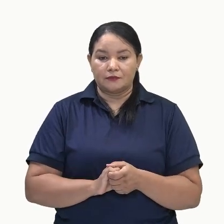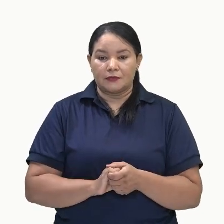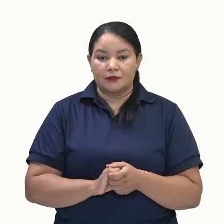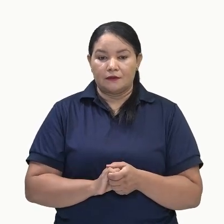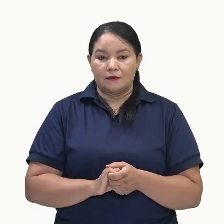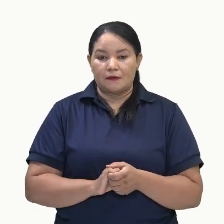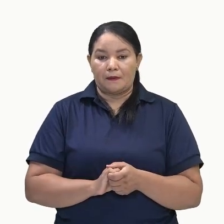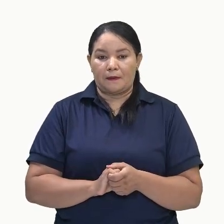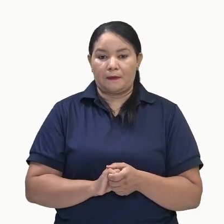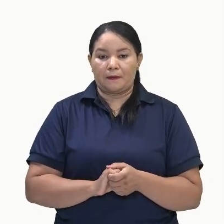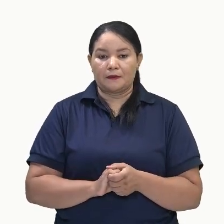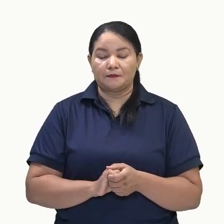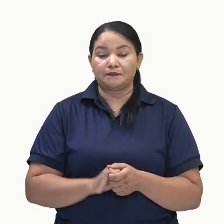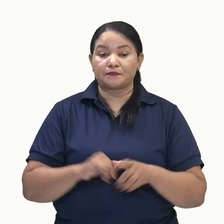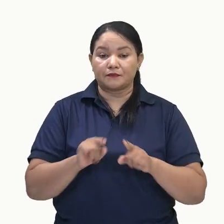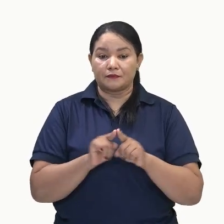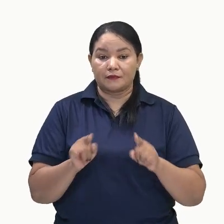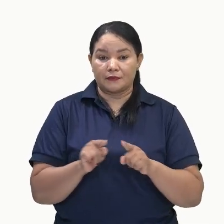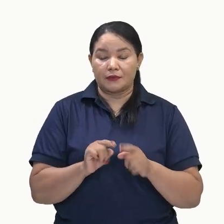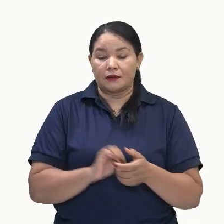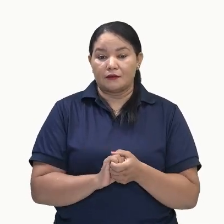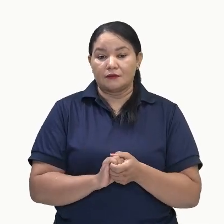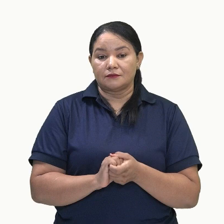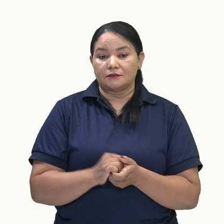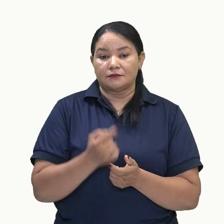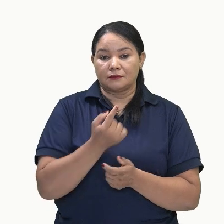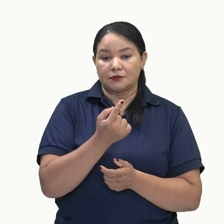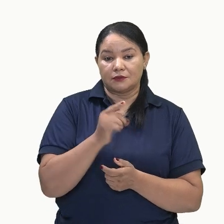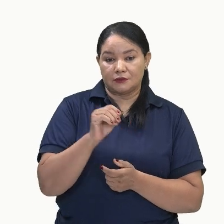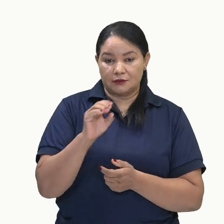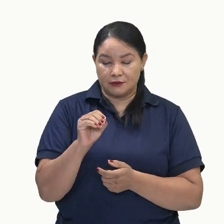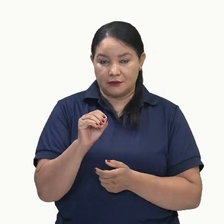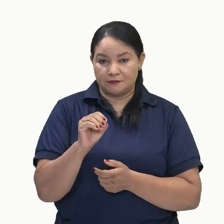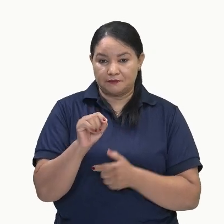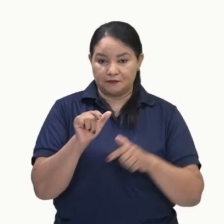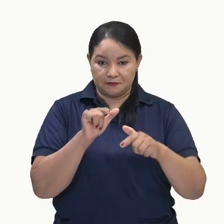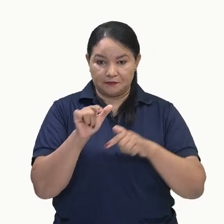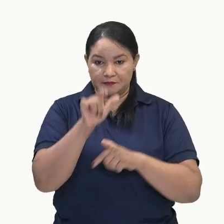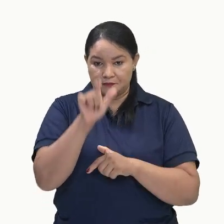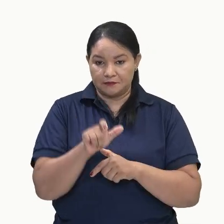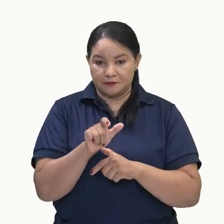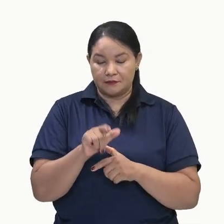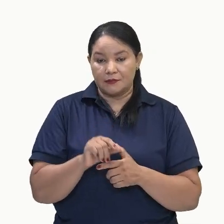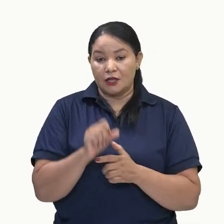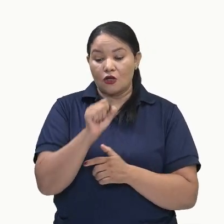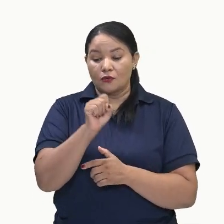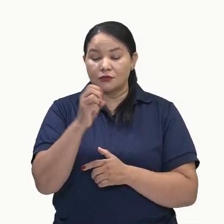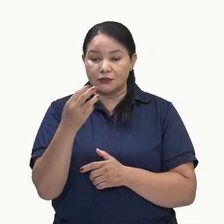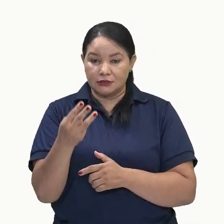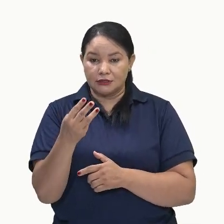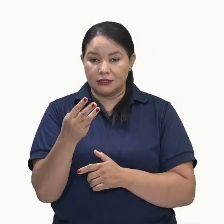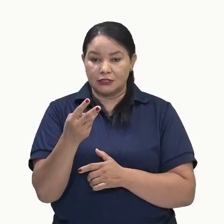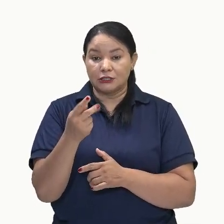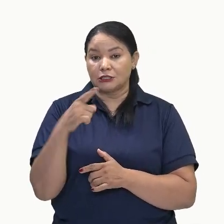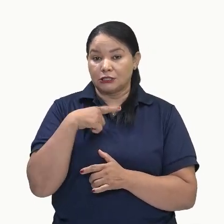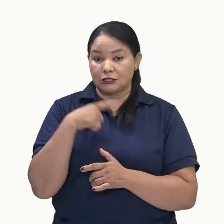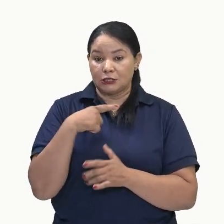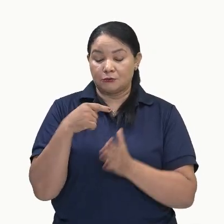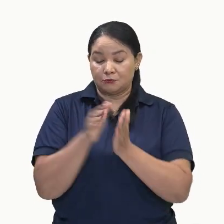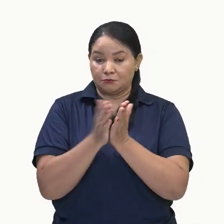Bom, para cada 100 trabalhadores, 83 têm registro em carteira assinada. Isso aqui é a ideia